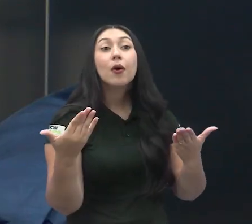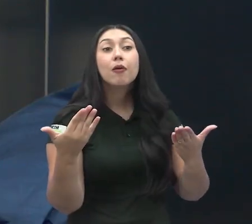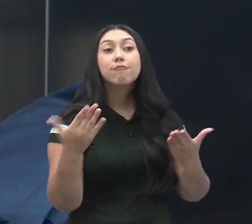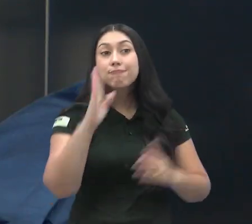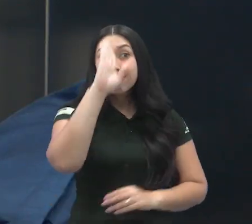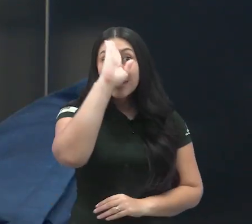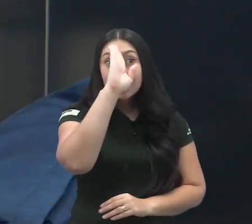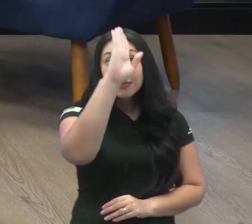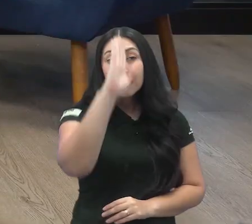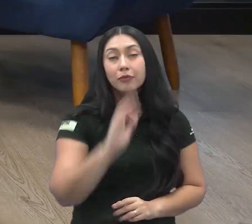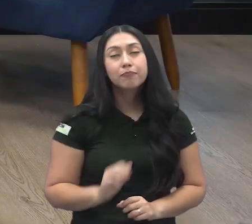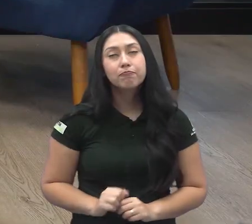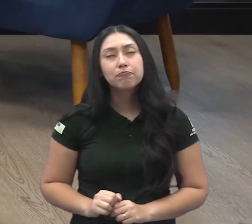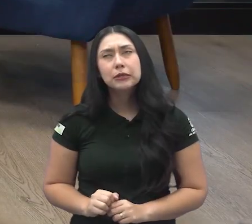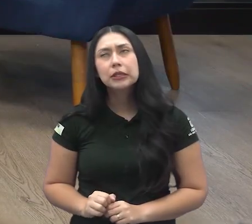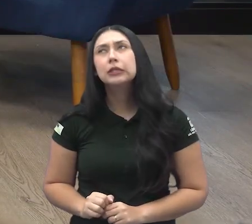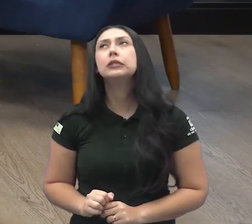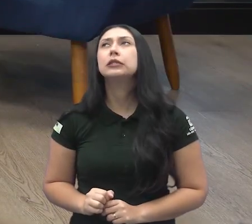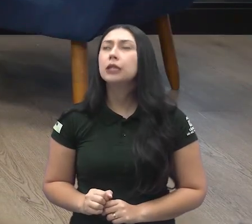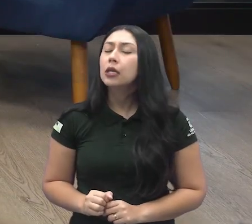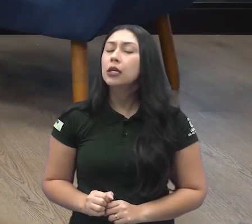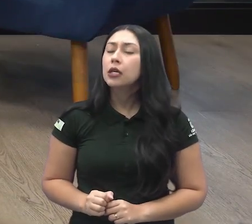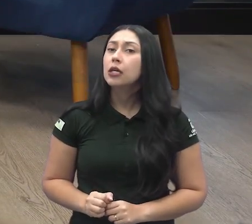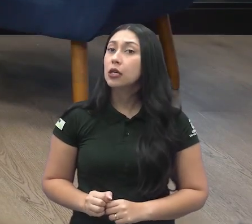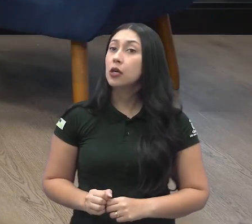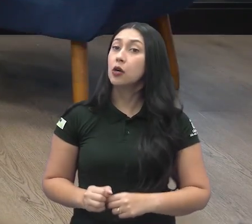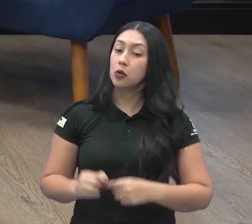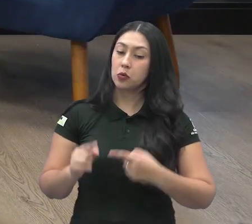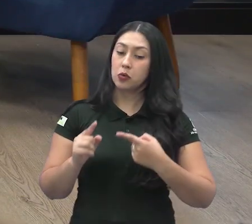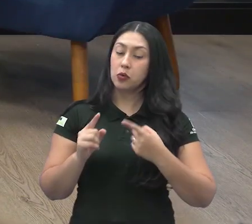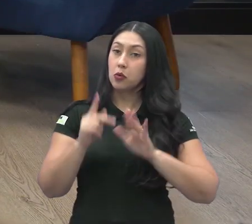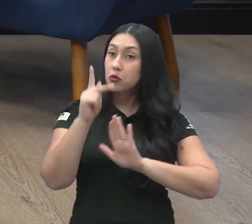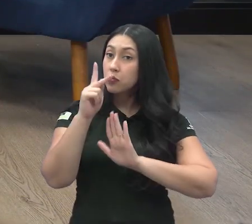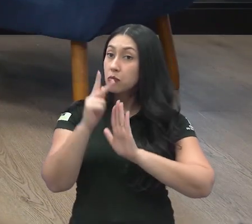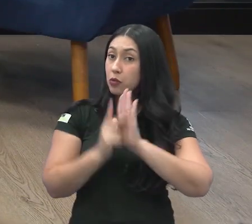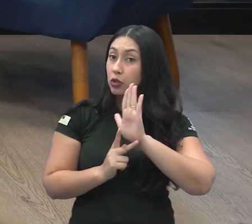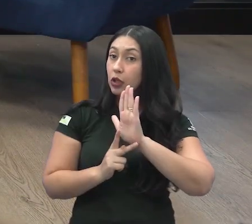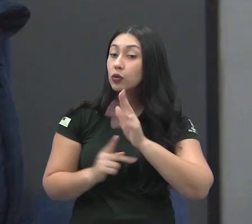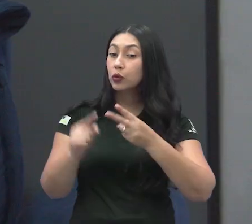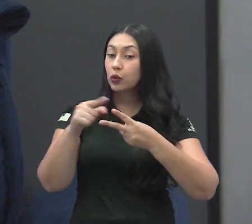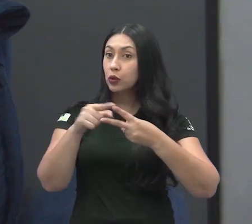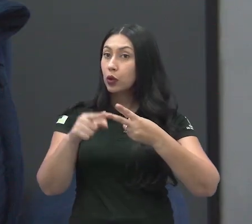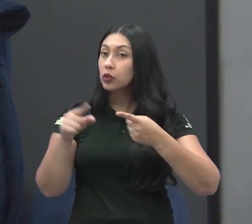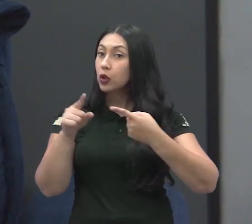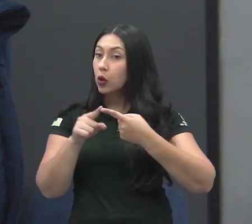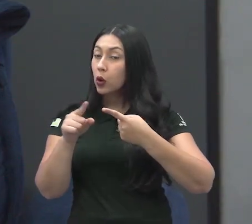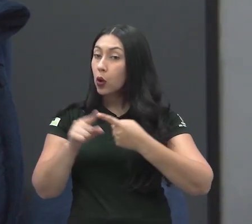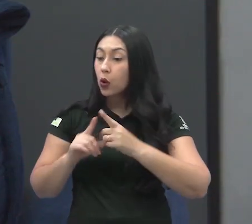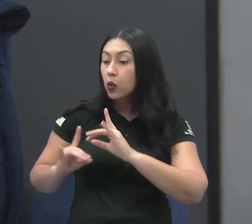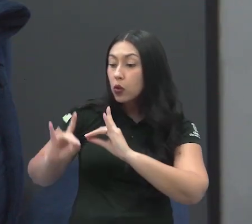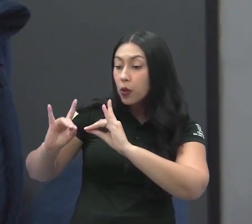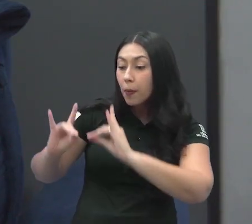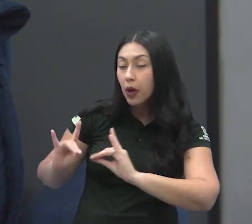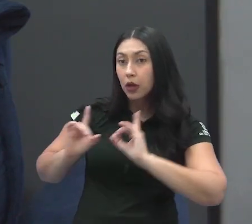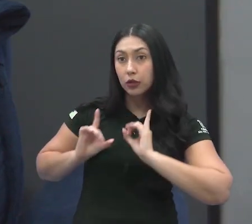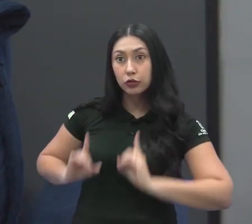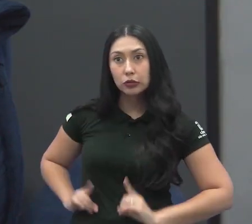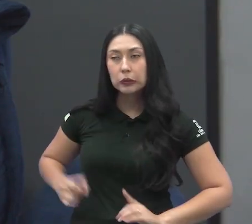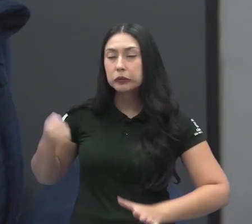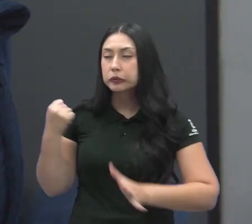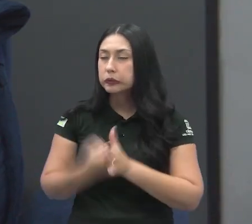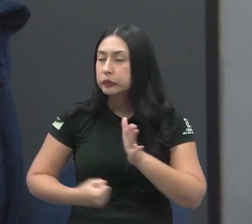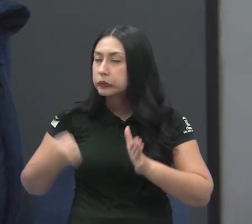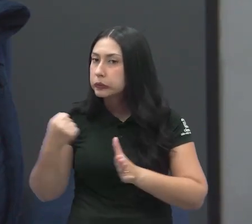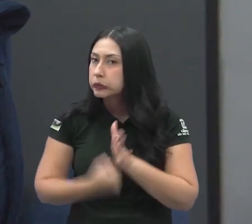você destacaria? Então, eu digo que é o projeto da minha vida, dois projetos, né? O do sepultamento digno, que foi uma luta